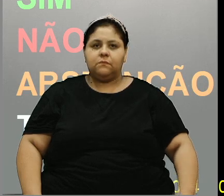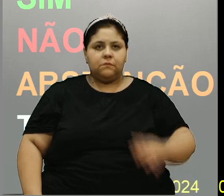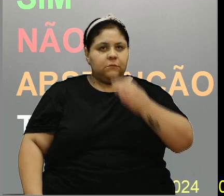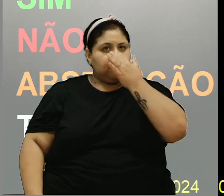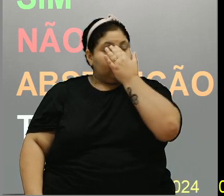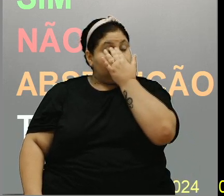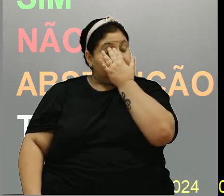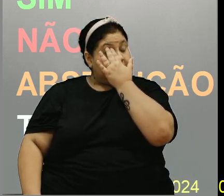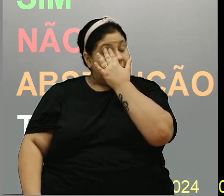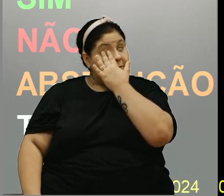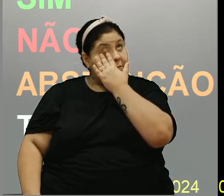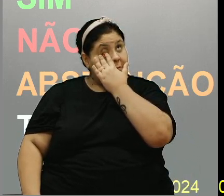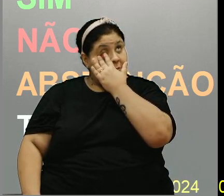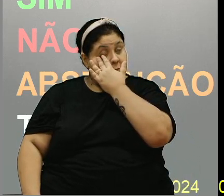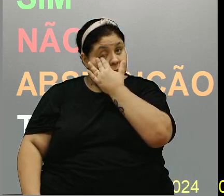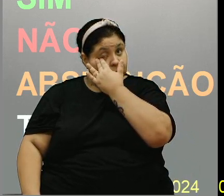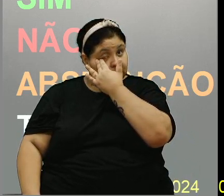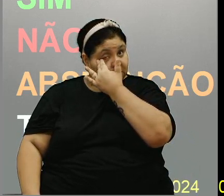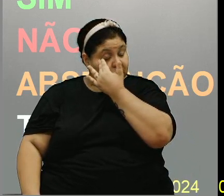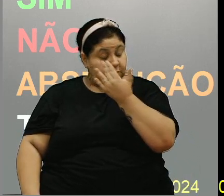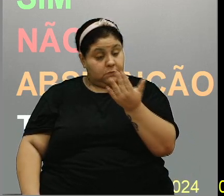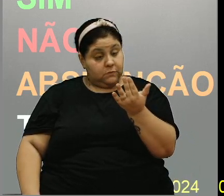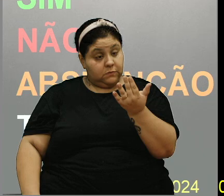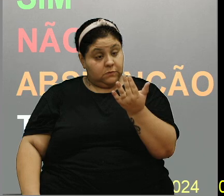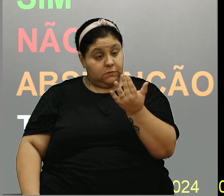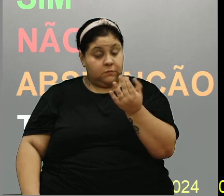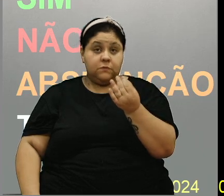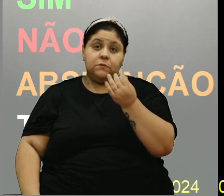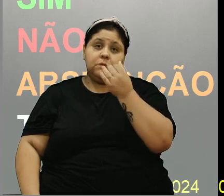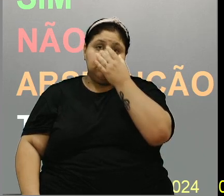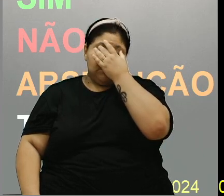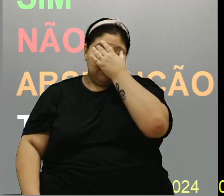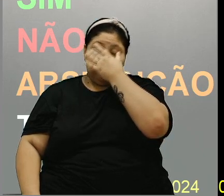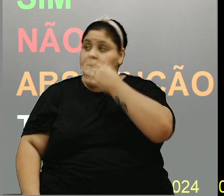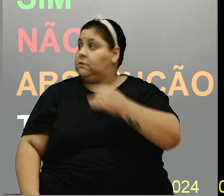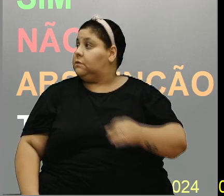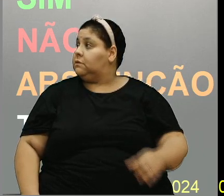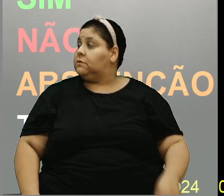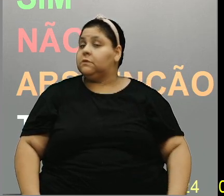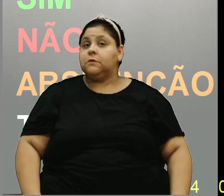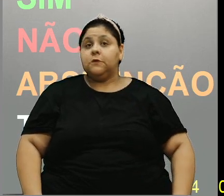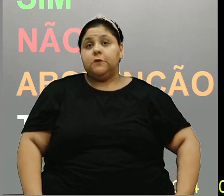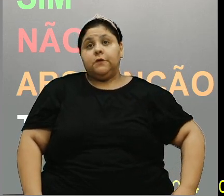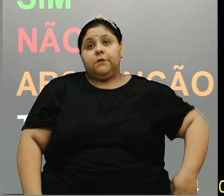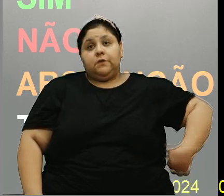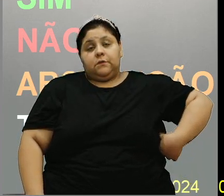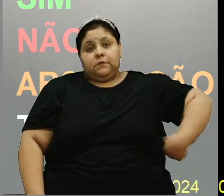Vereador Scalco, vota sim. Vereador Velocino, ex, vota sim.